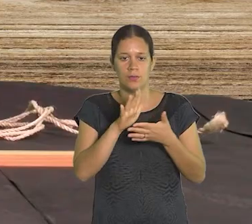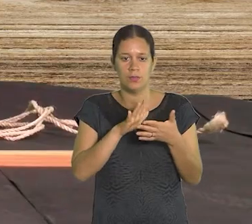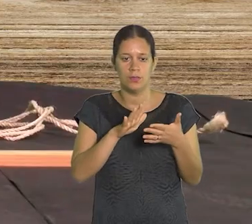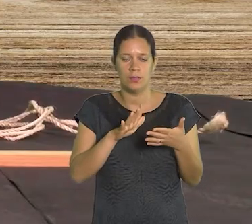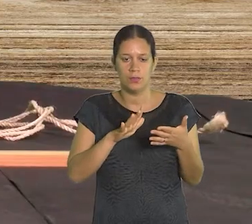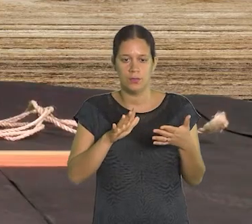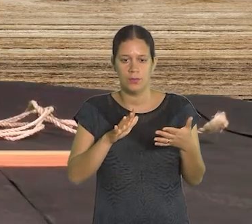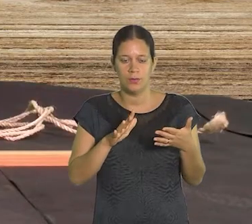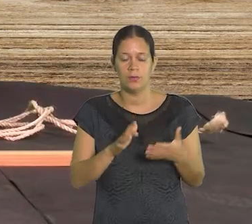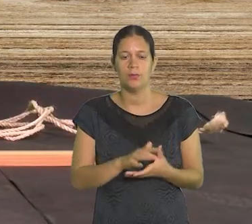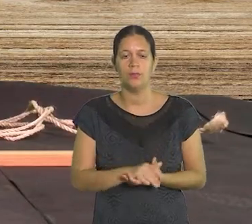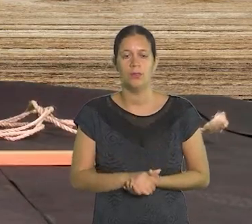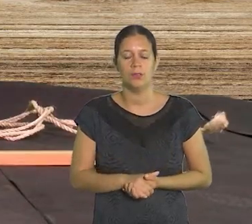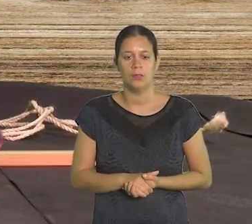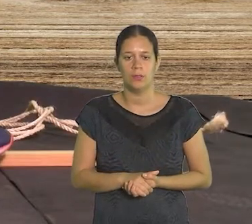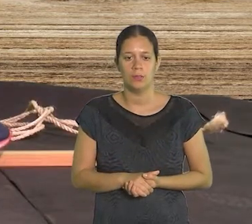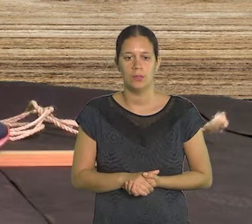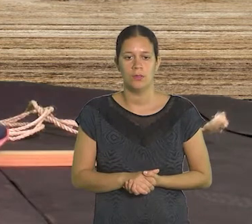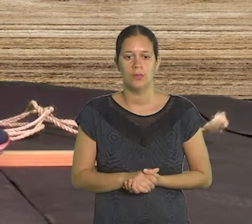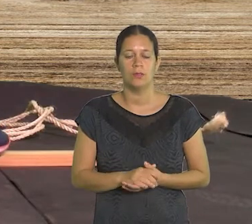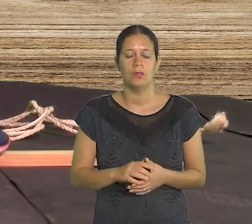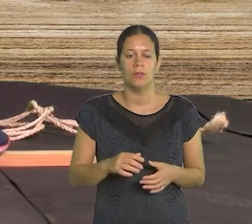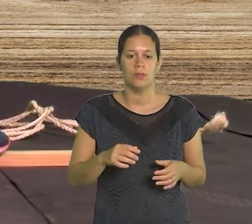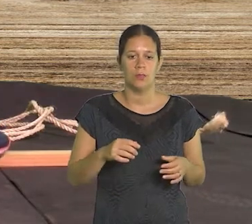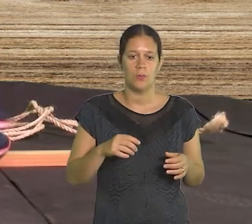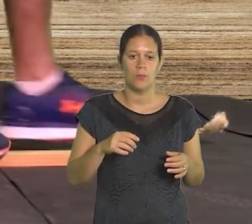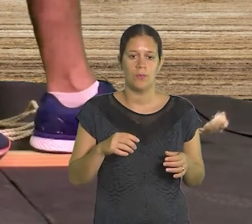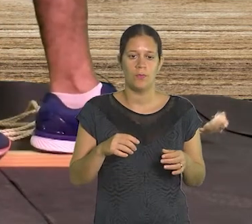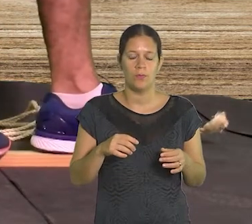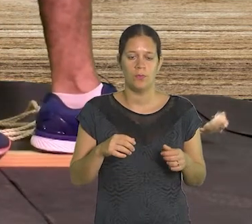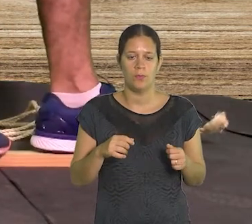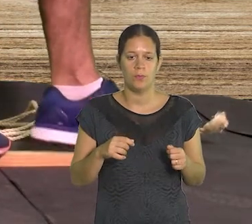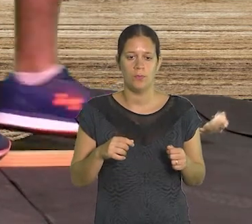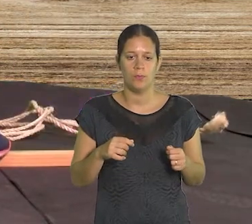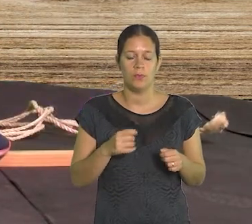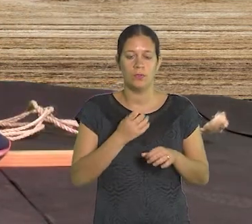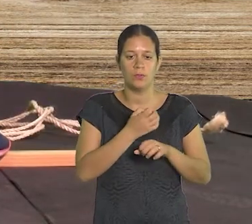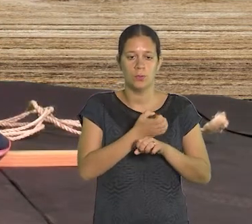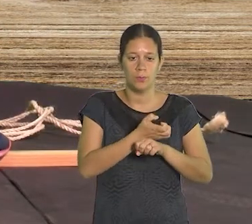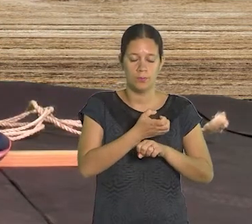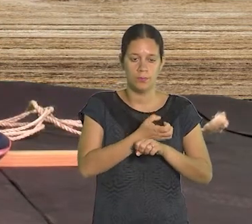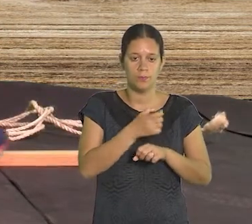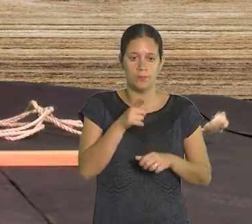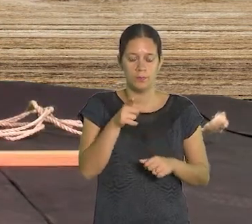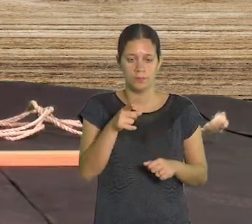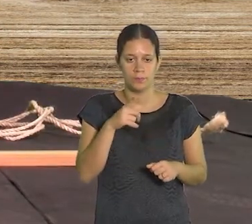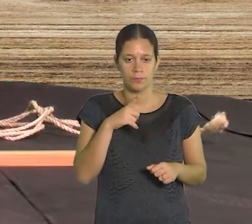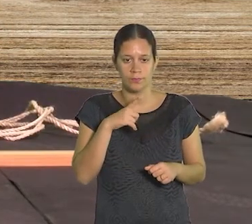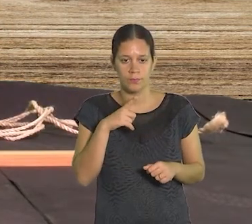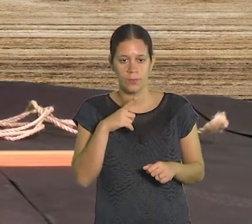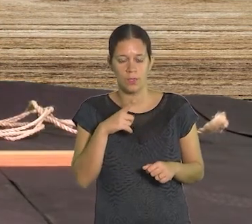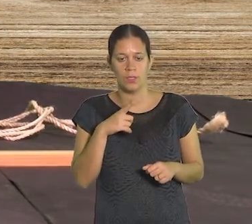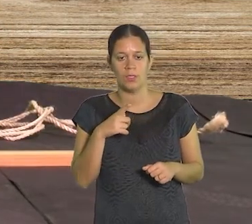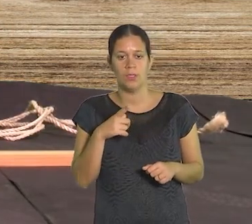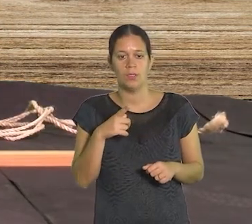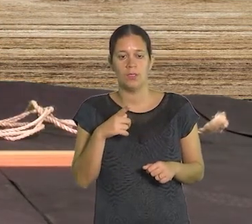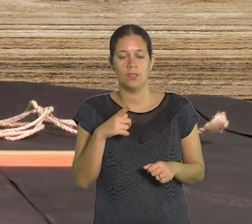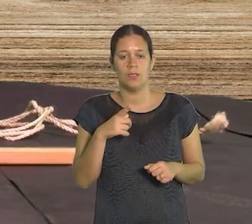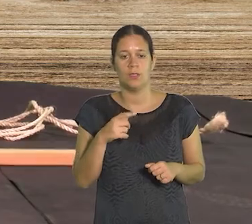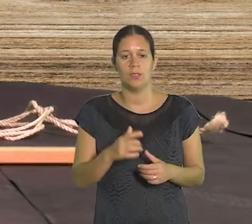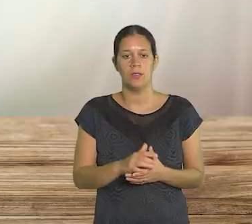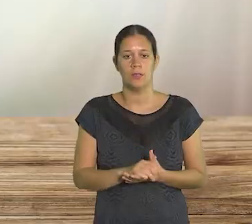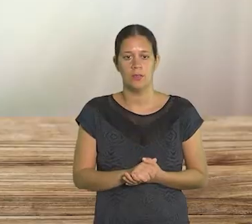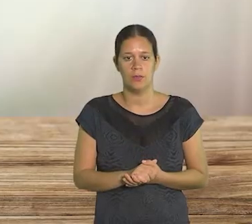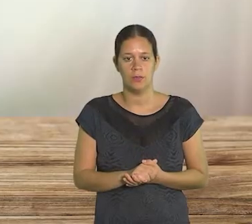a atividade, o percurso em cima do material que vocês tenham aí,